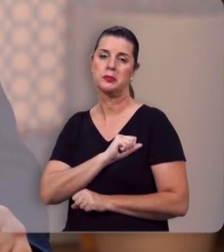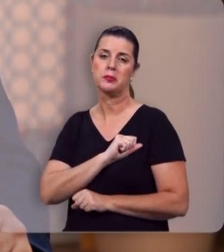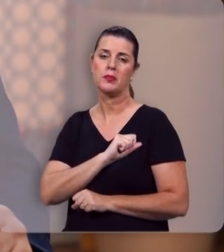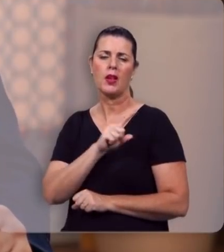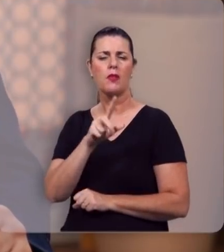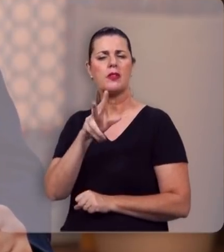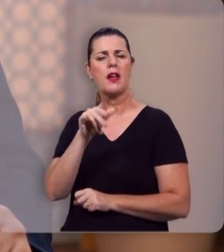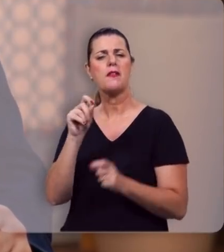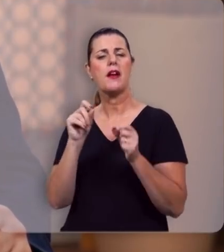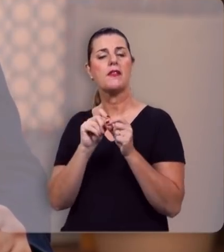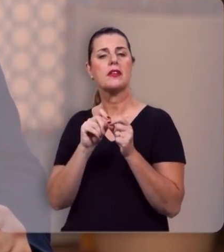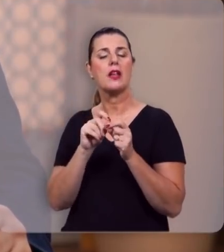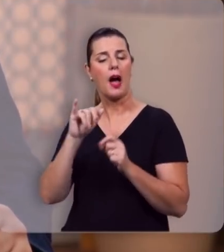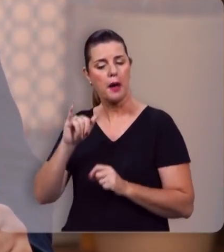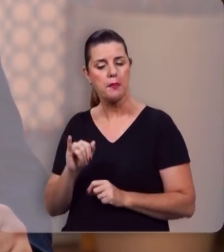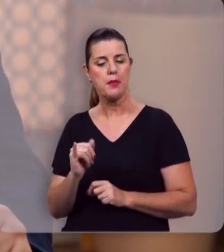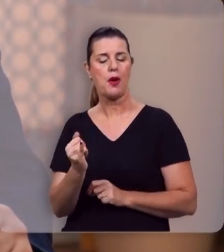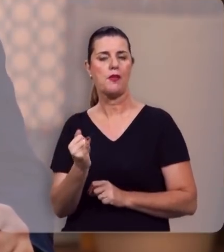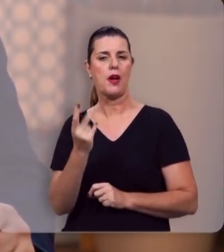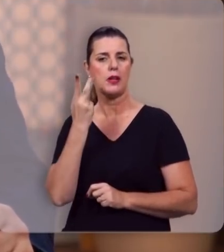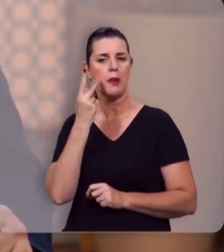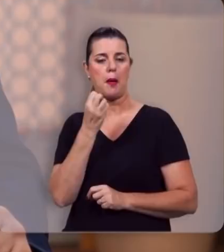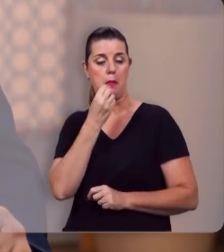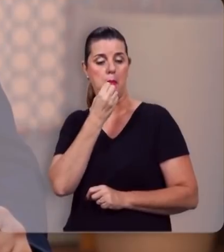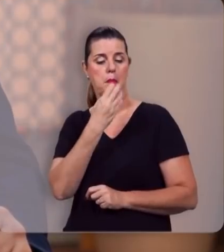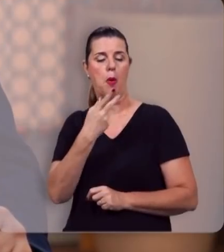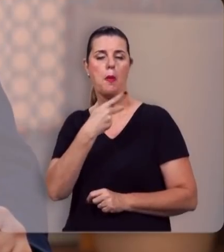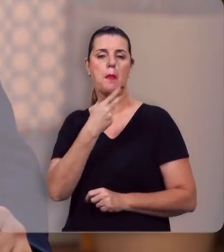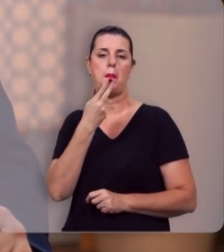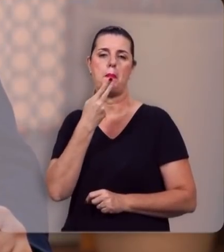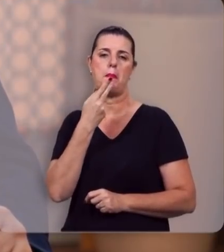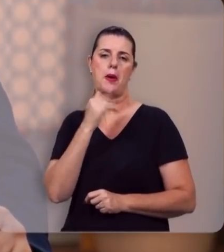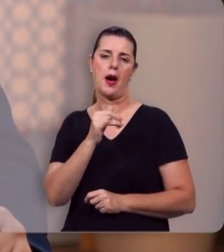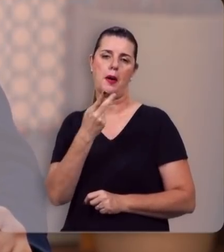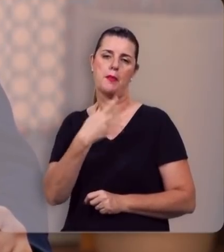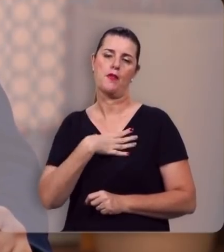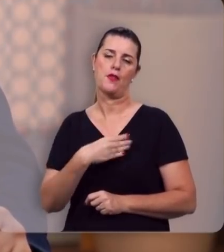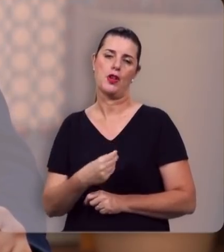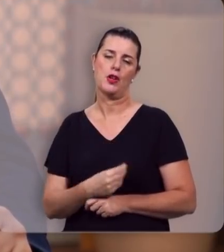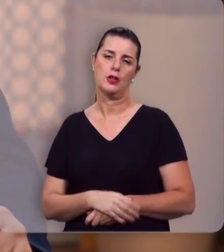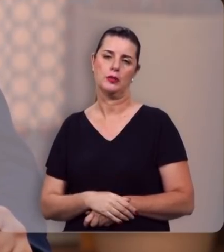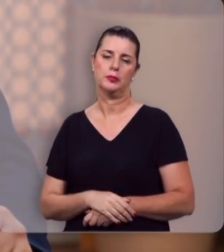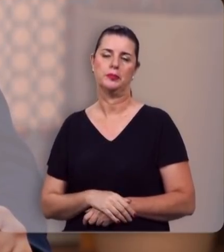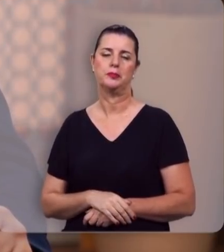aí você faz o seguinte, aproveita para ser um bom pai para o seu filho, já que o seu pai não